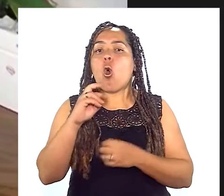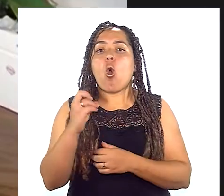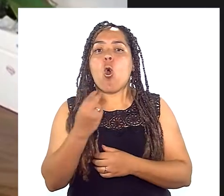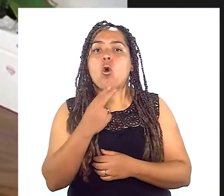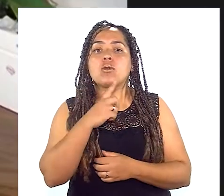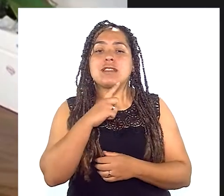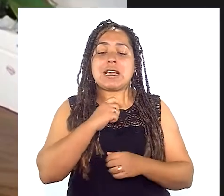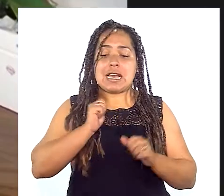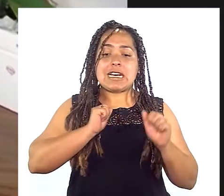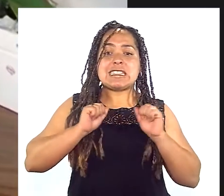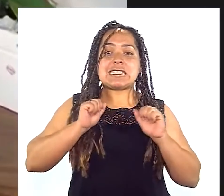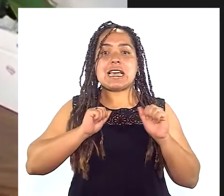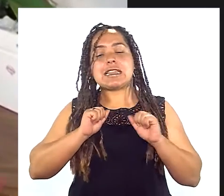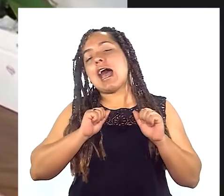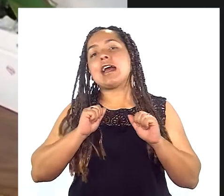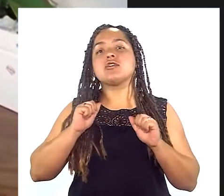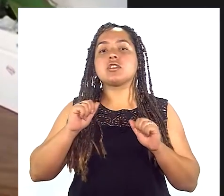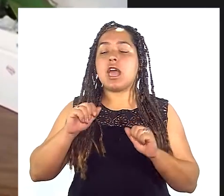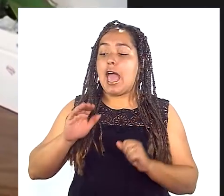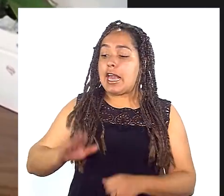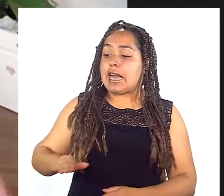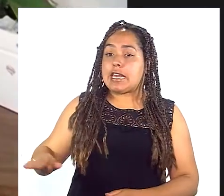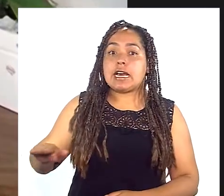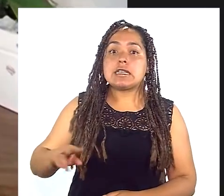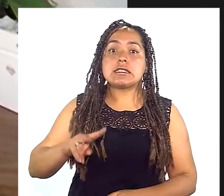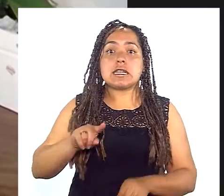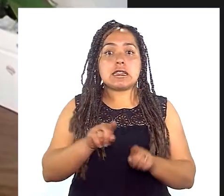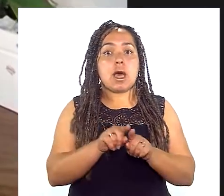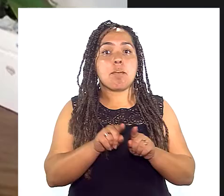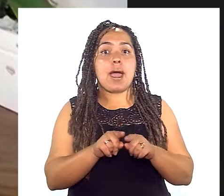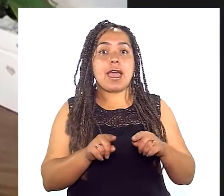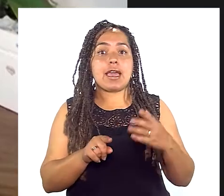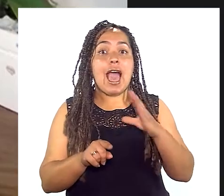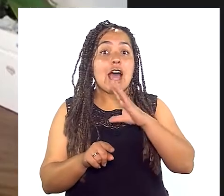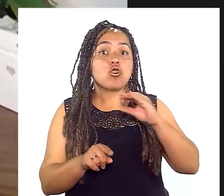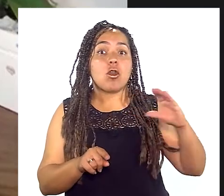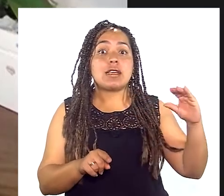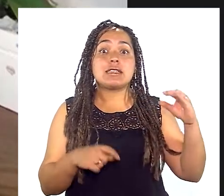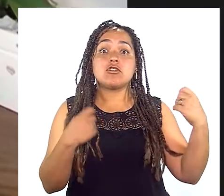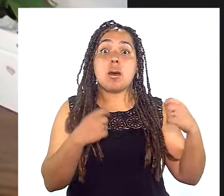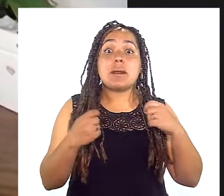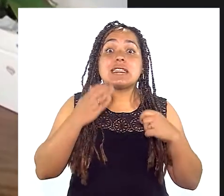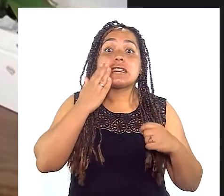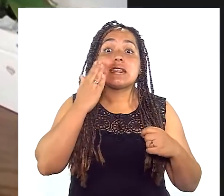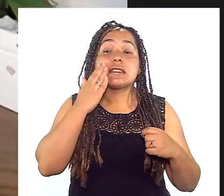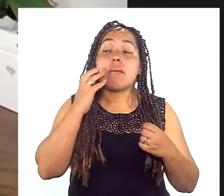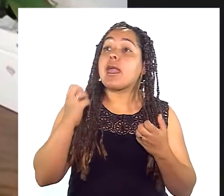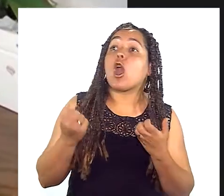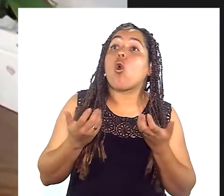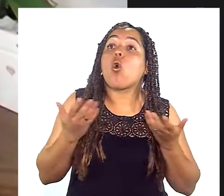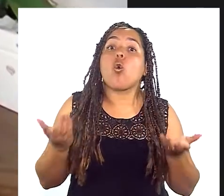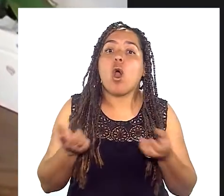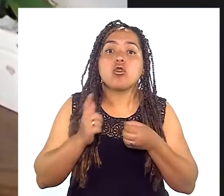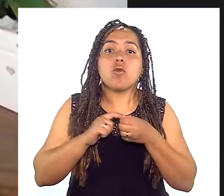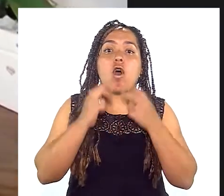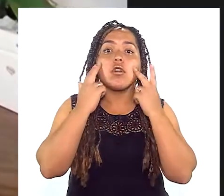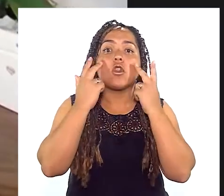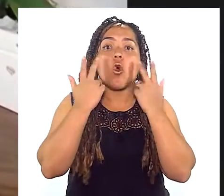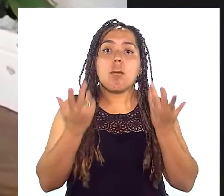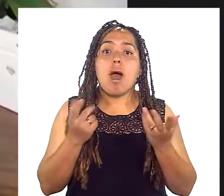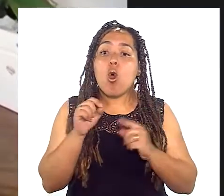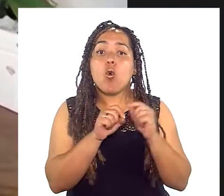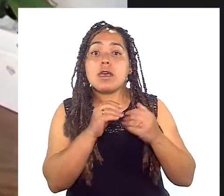porque a criança, ela precisa ter uma previsão, principalmente os adolescentes, né, para saber ao certo o que vai acontecer, quando que podemos